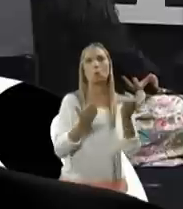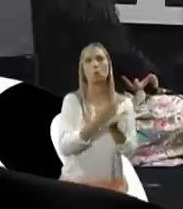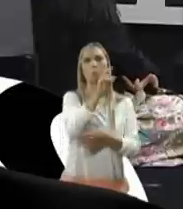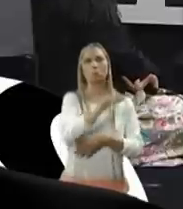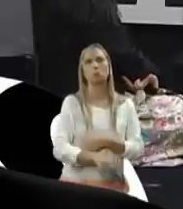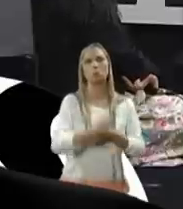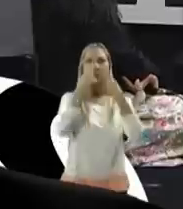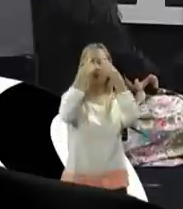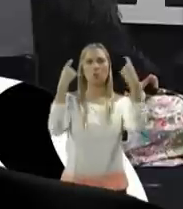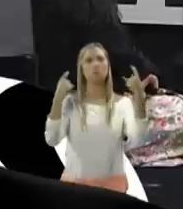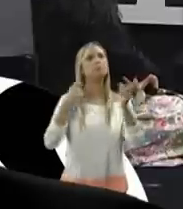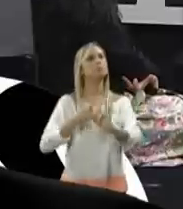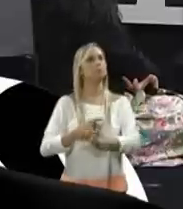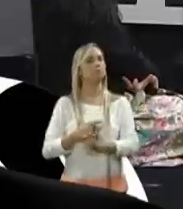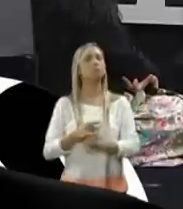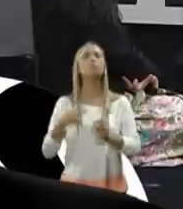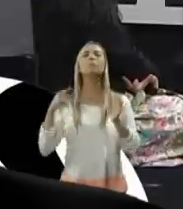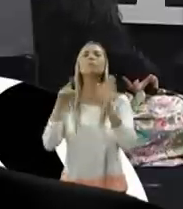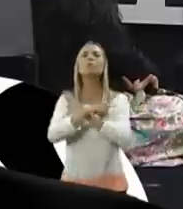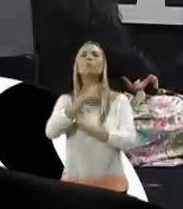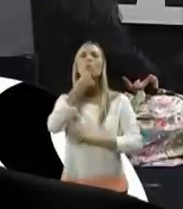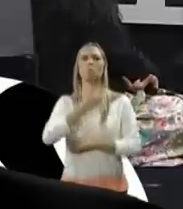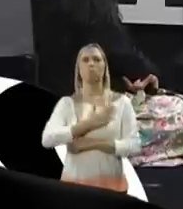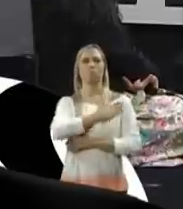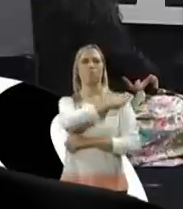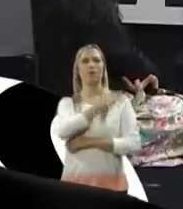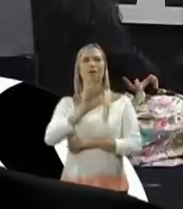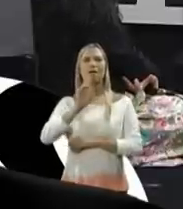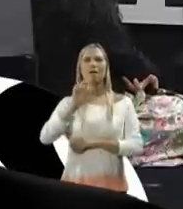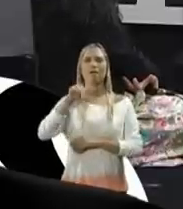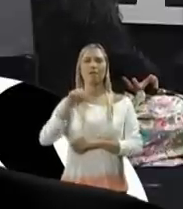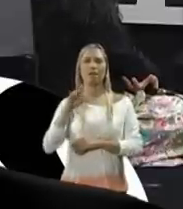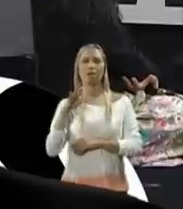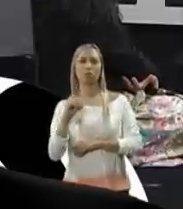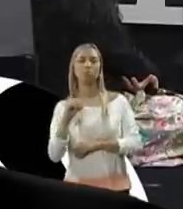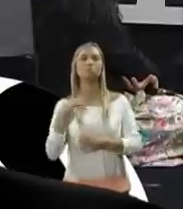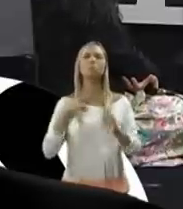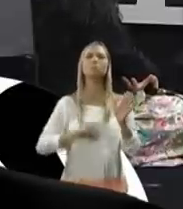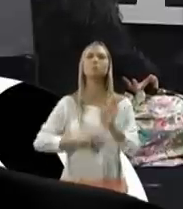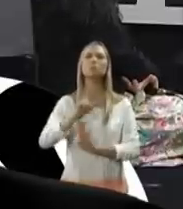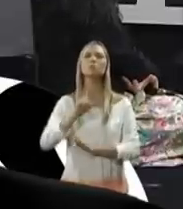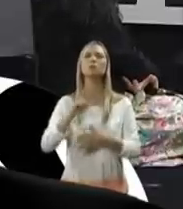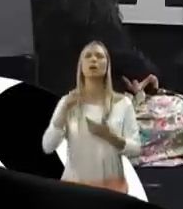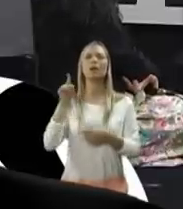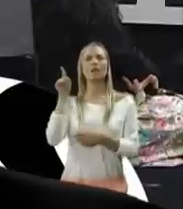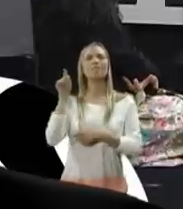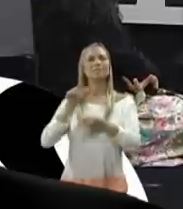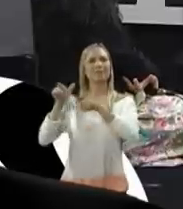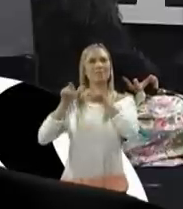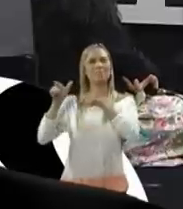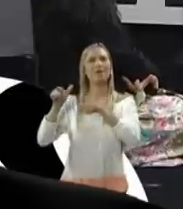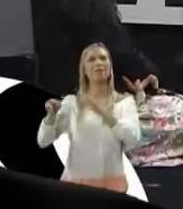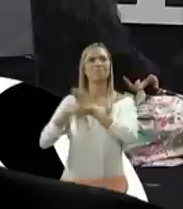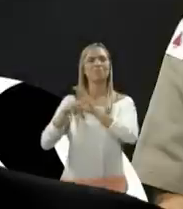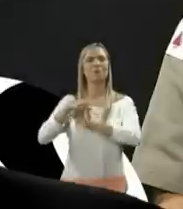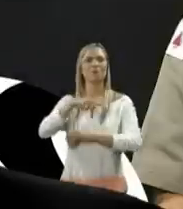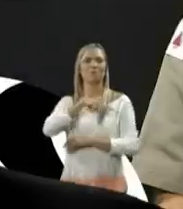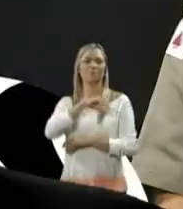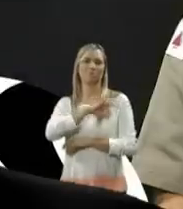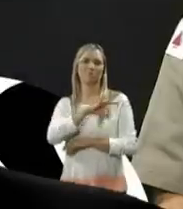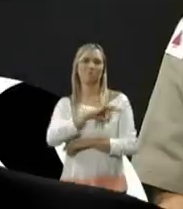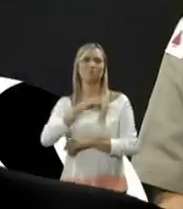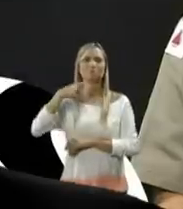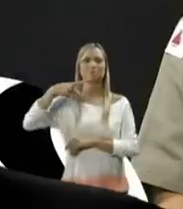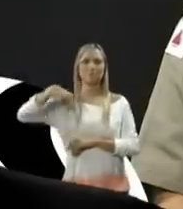violência. E, capitão Renato, a partir, né, da perspectiva lá do trabalho desenvolvido na Polícia Militar, como